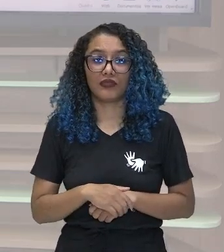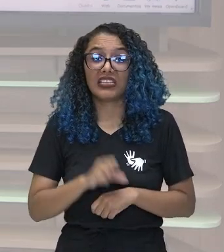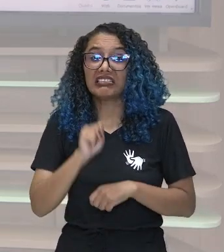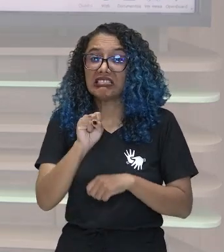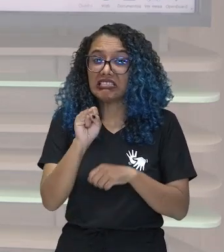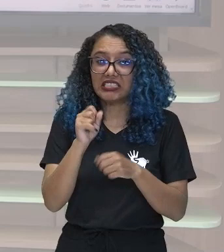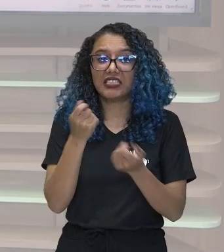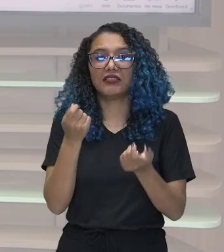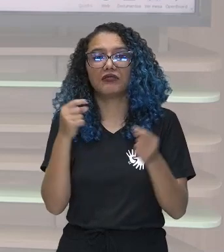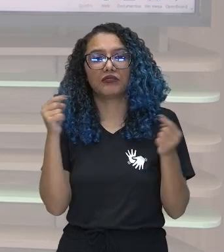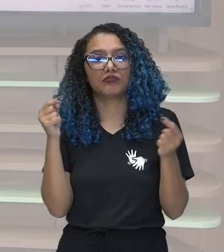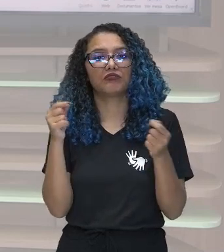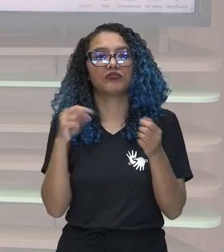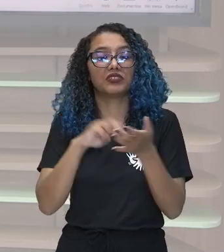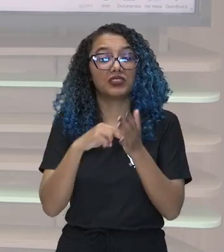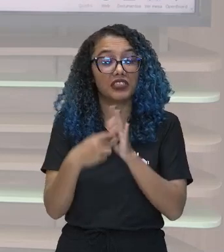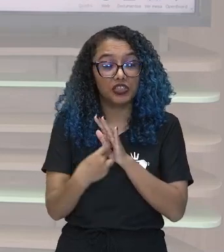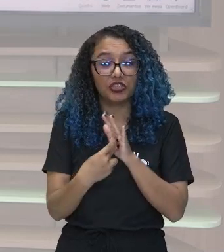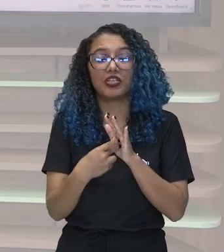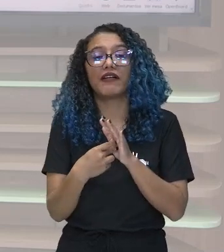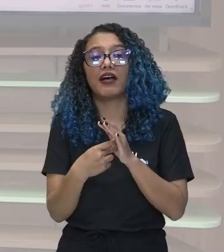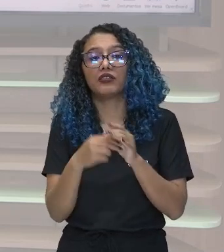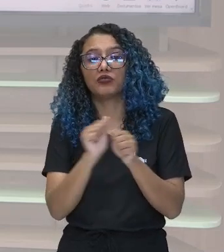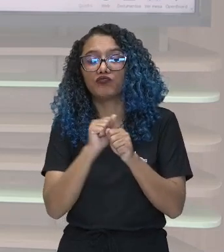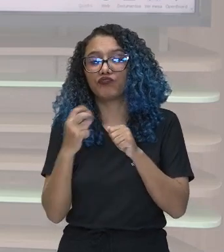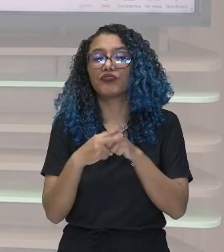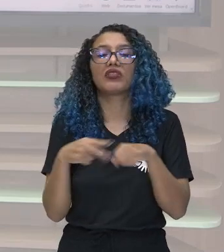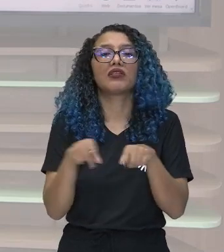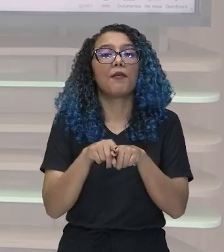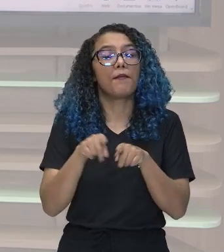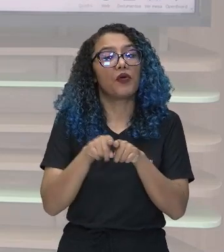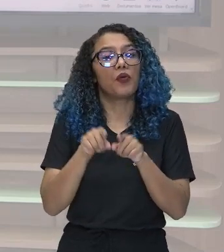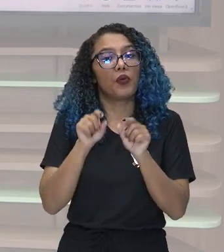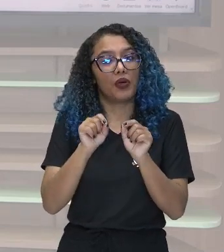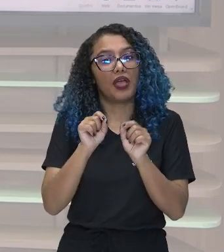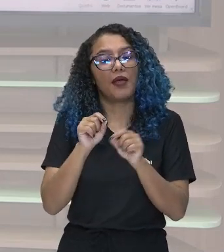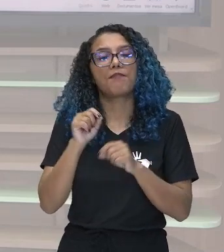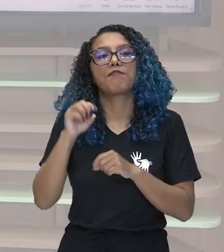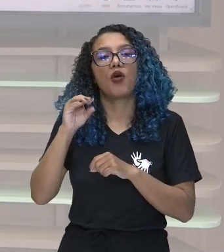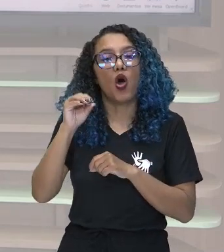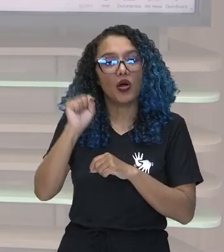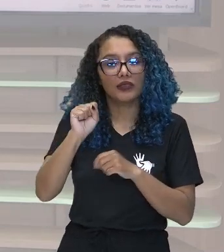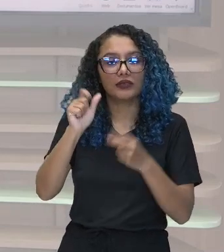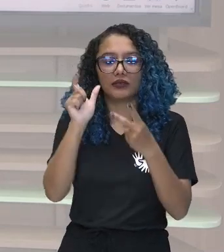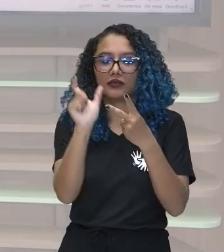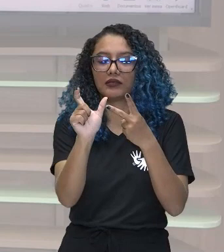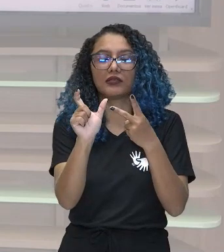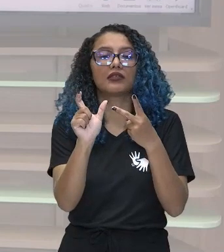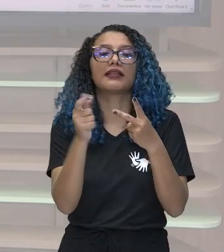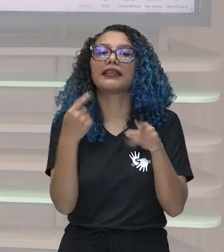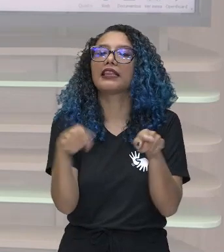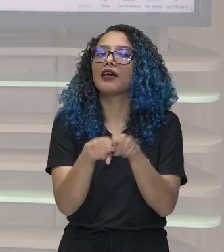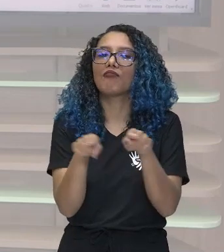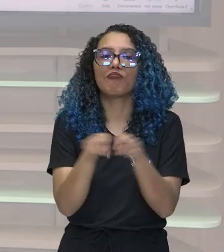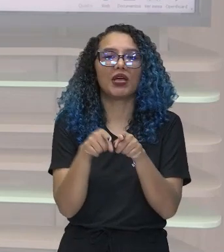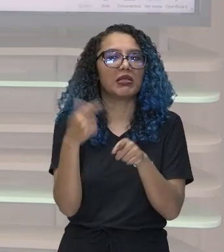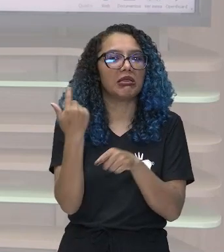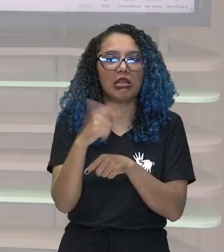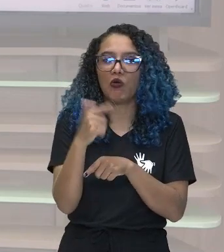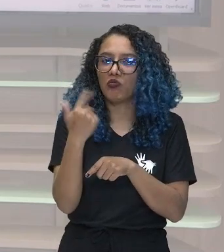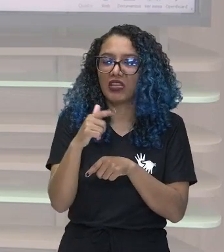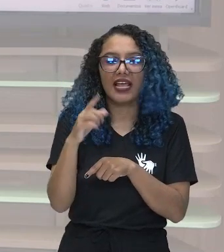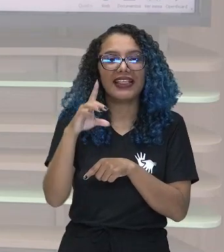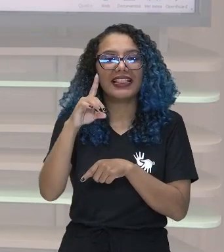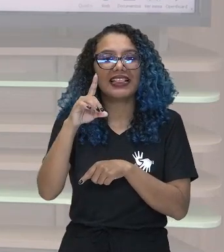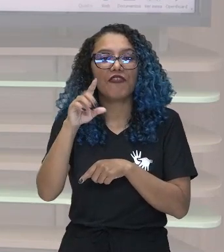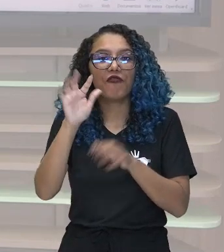menos. Pseudo, pseuda, não existe, quando ele for advérbio, assim como alerta, ele não